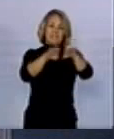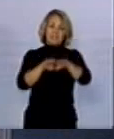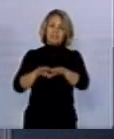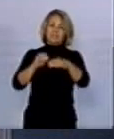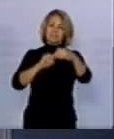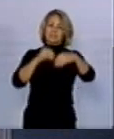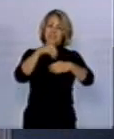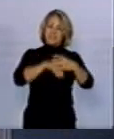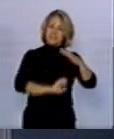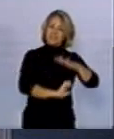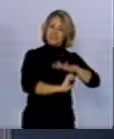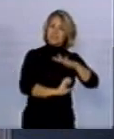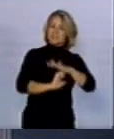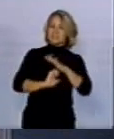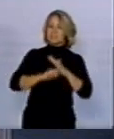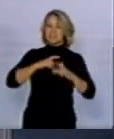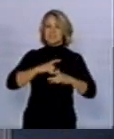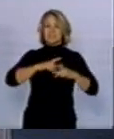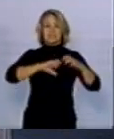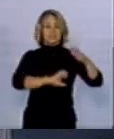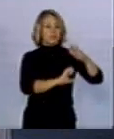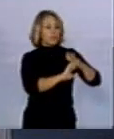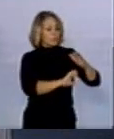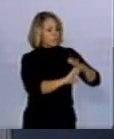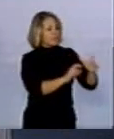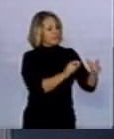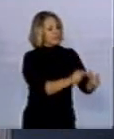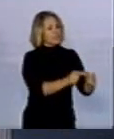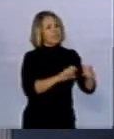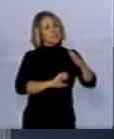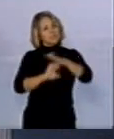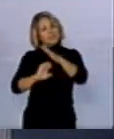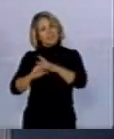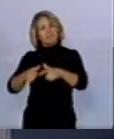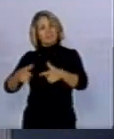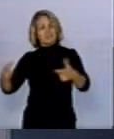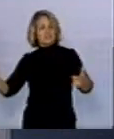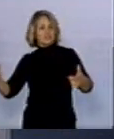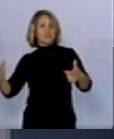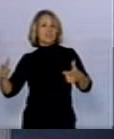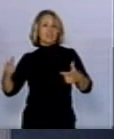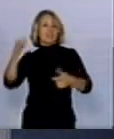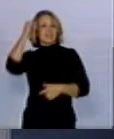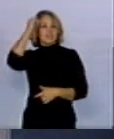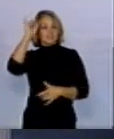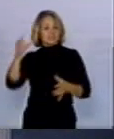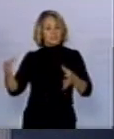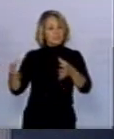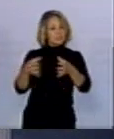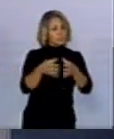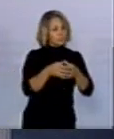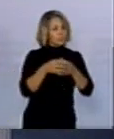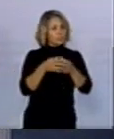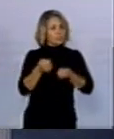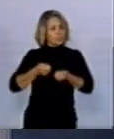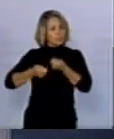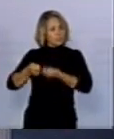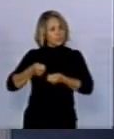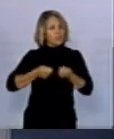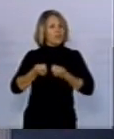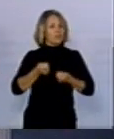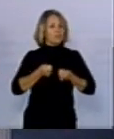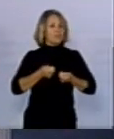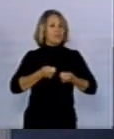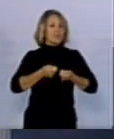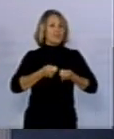empresariais que têm tamanhos bastante diferentes. E, dessa forma, evitando-se que um grupo econômico domine toda a cadeia do valor